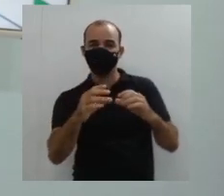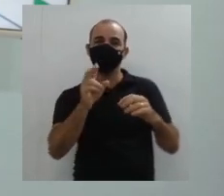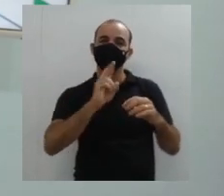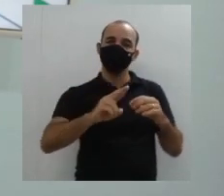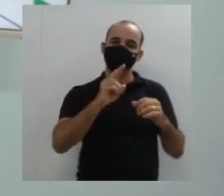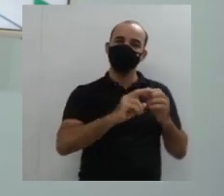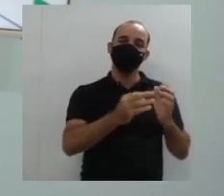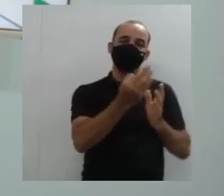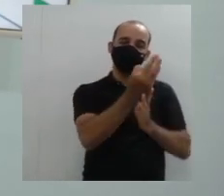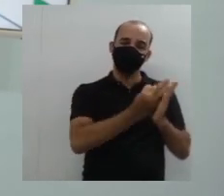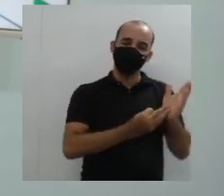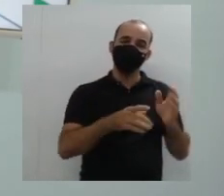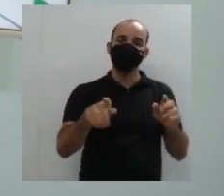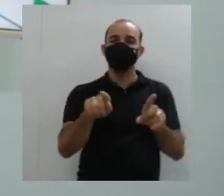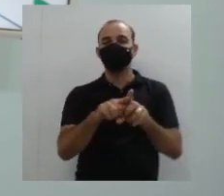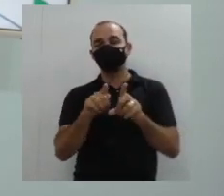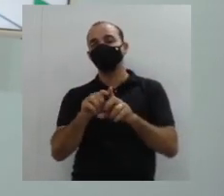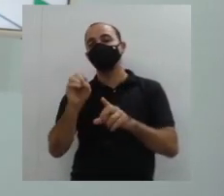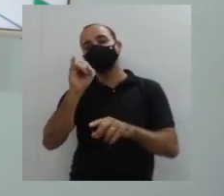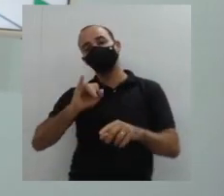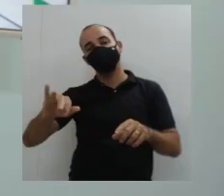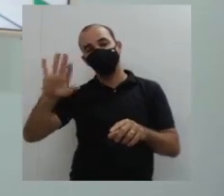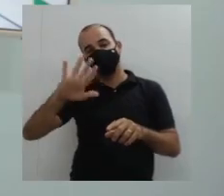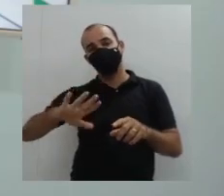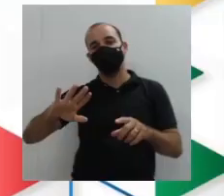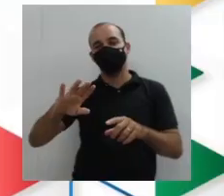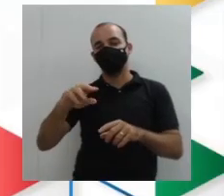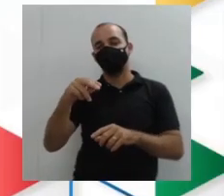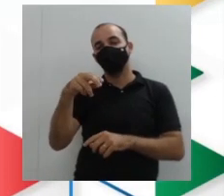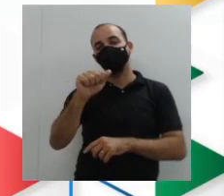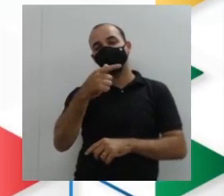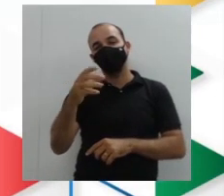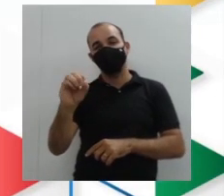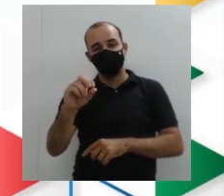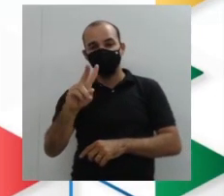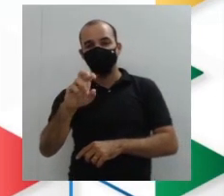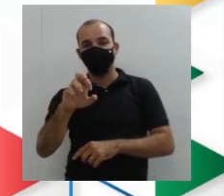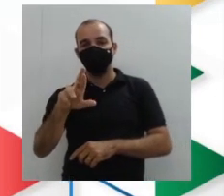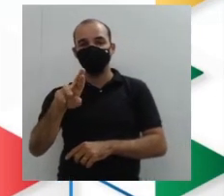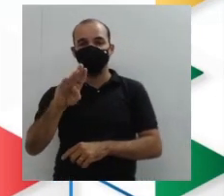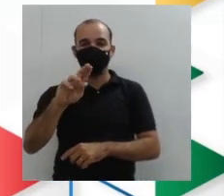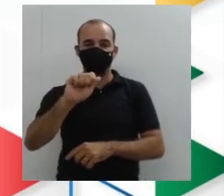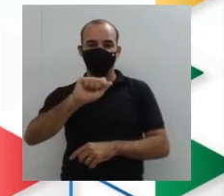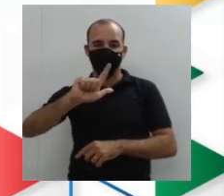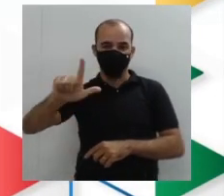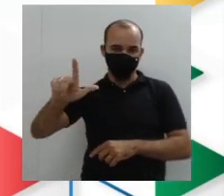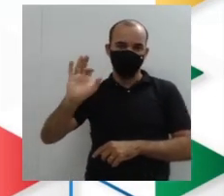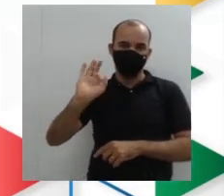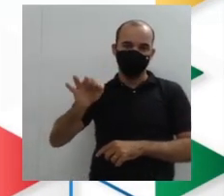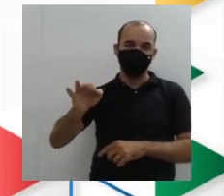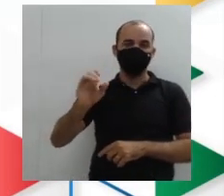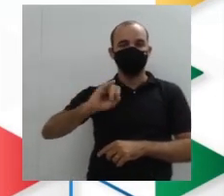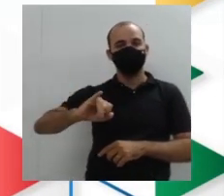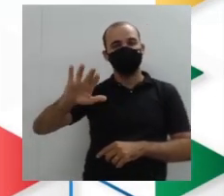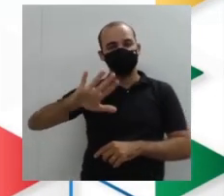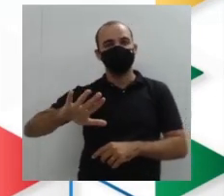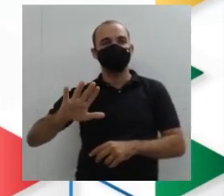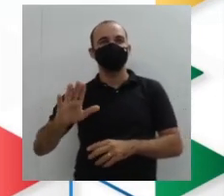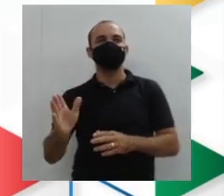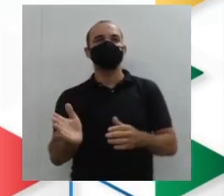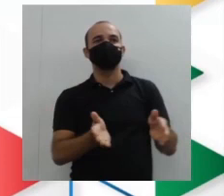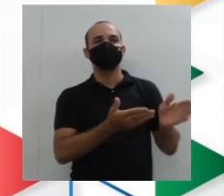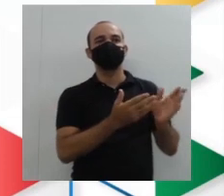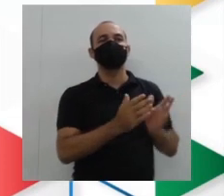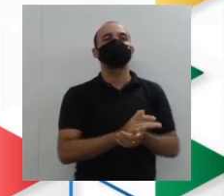não verbal. Prestem bem atenção. Na tela, nós temos aqui um pouco mais sobre o texto informativo,